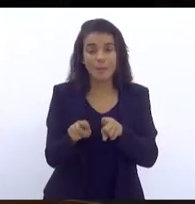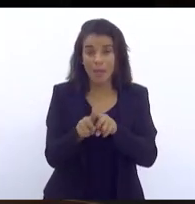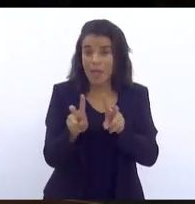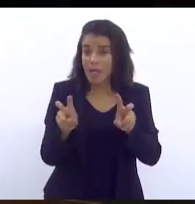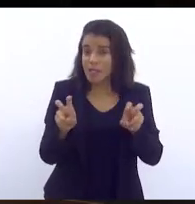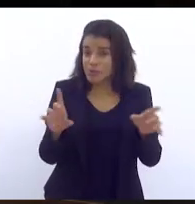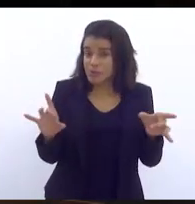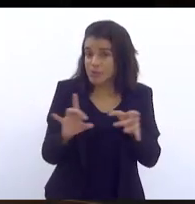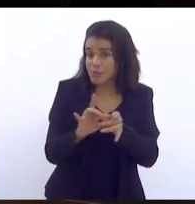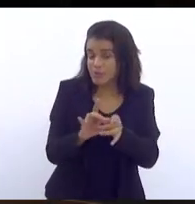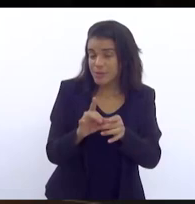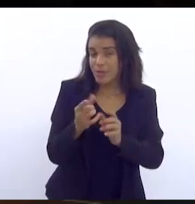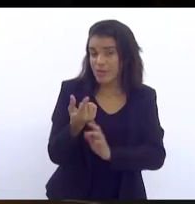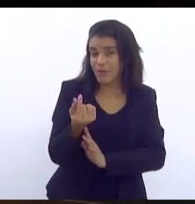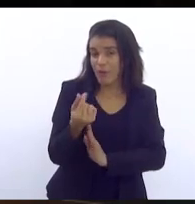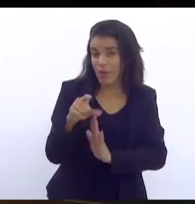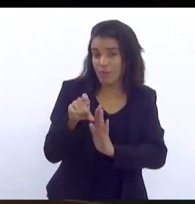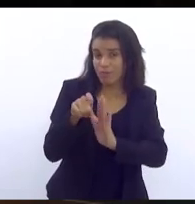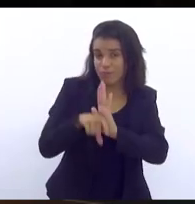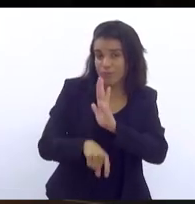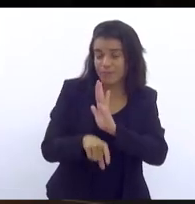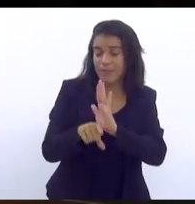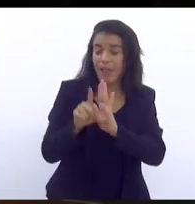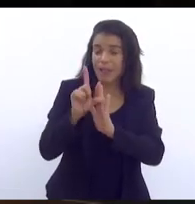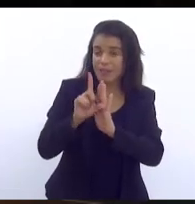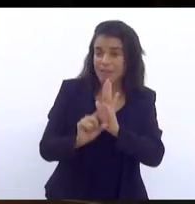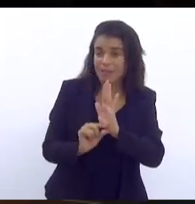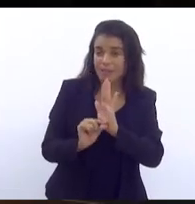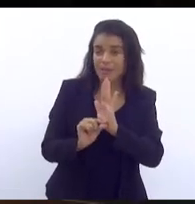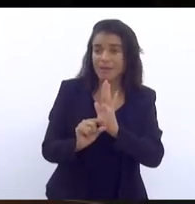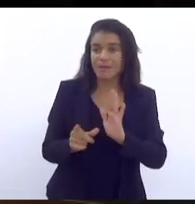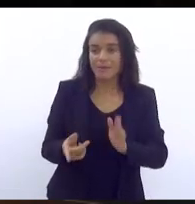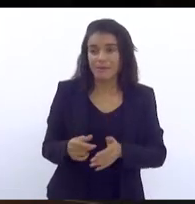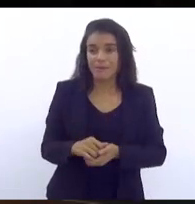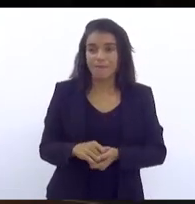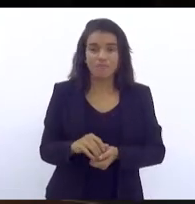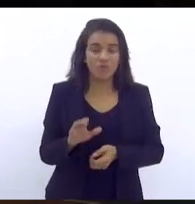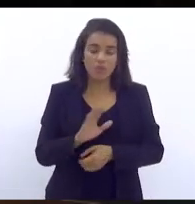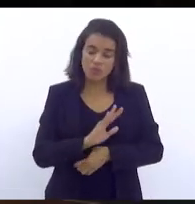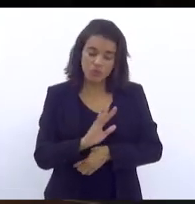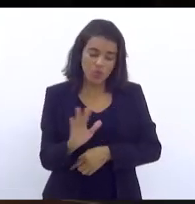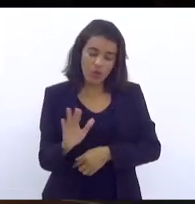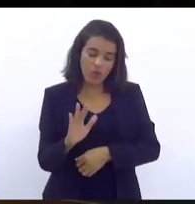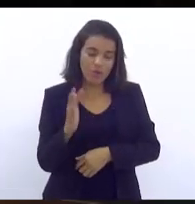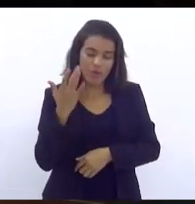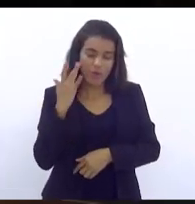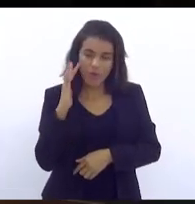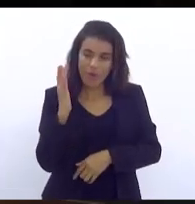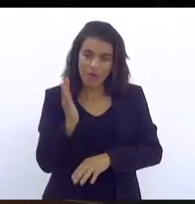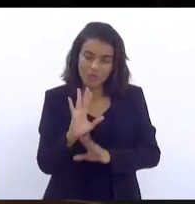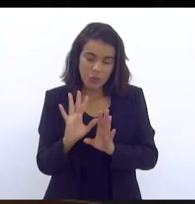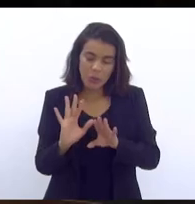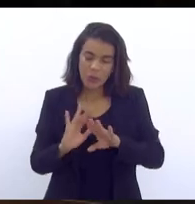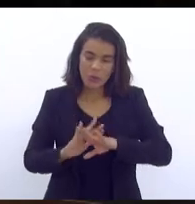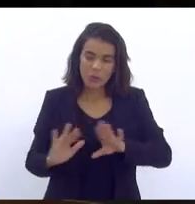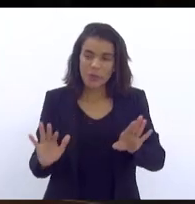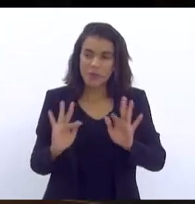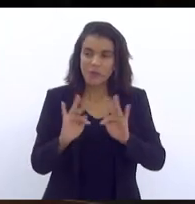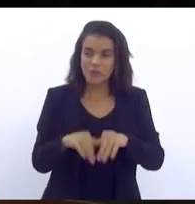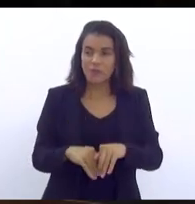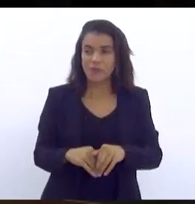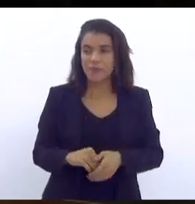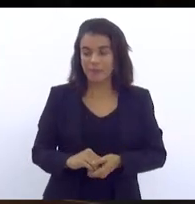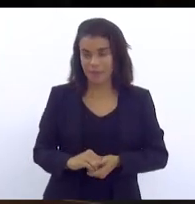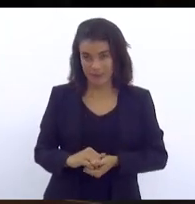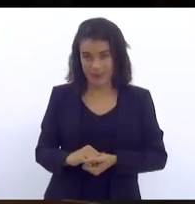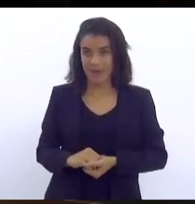relacionados à tarifa hoje então eh eh tá lá eu só queria fazer esse esclarecimentos acho que é que terminei o vamos passar pro